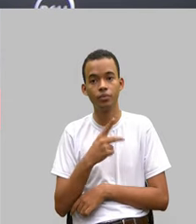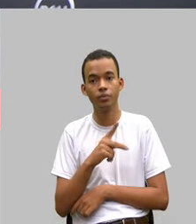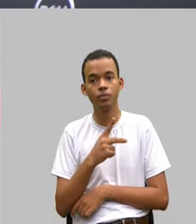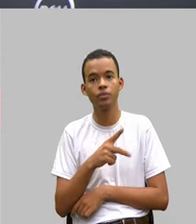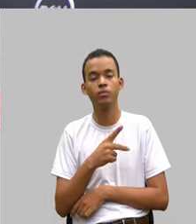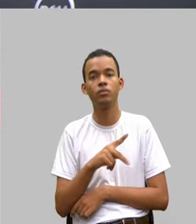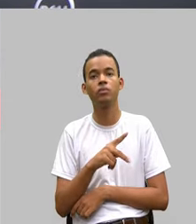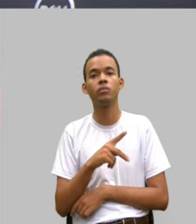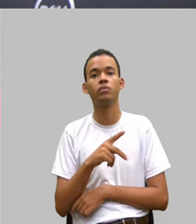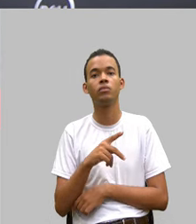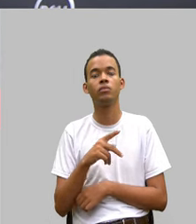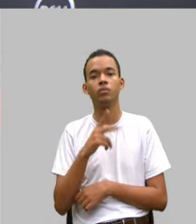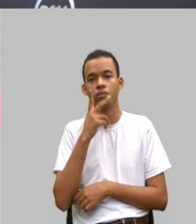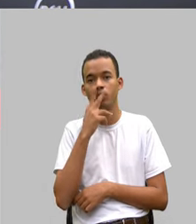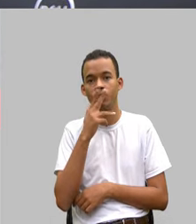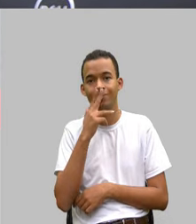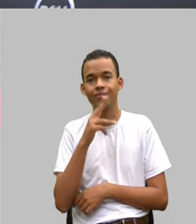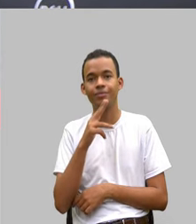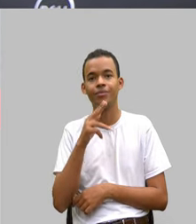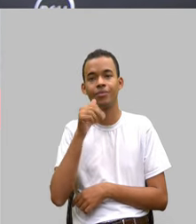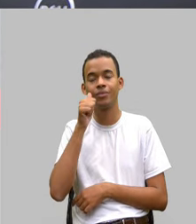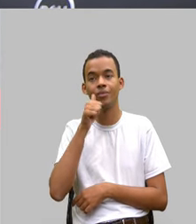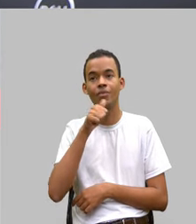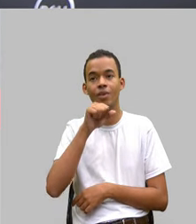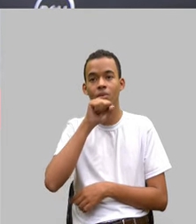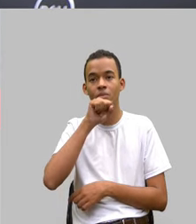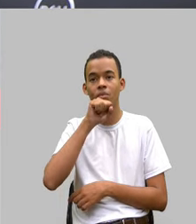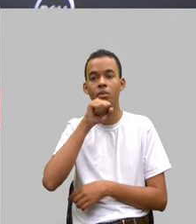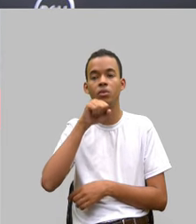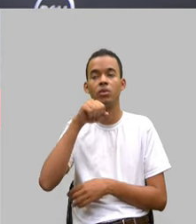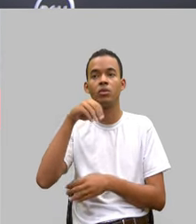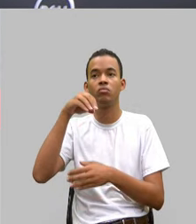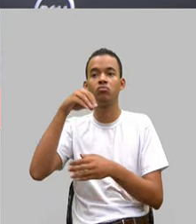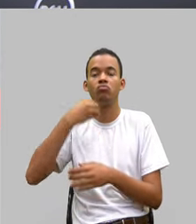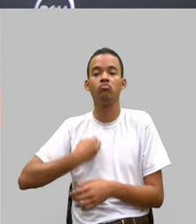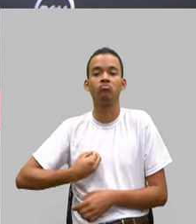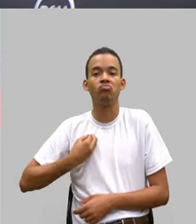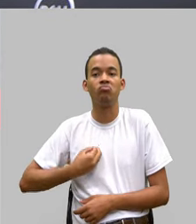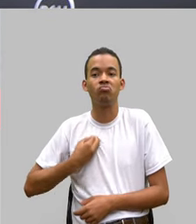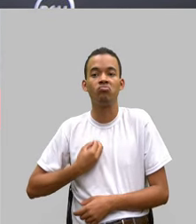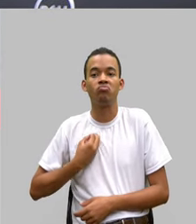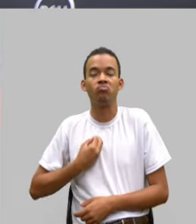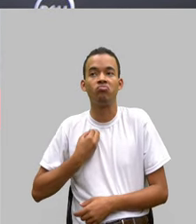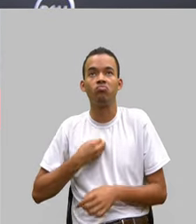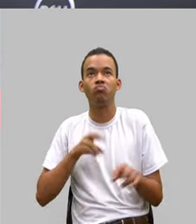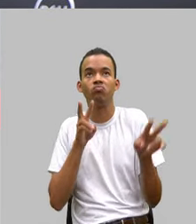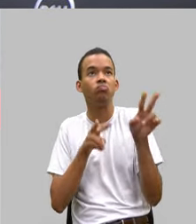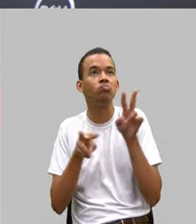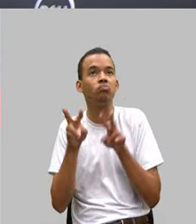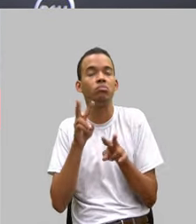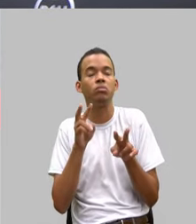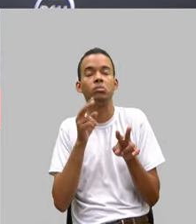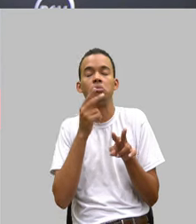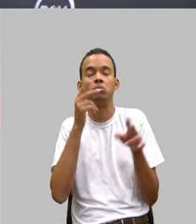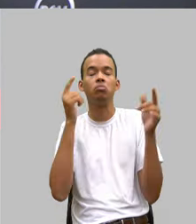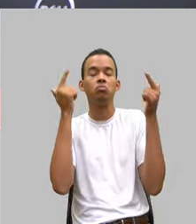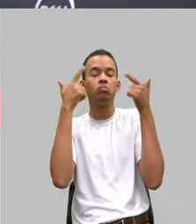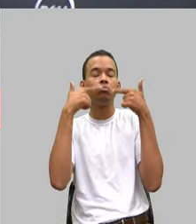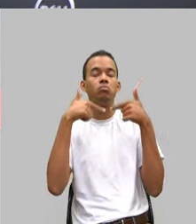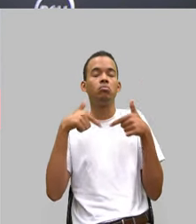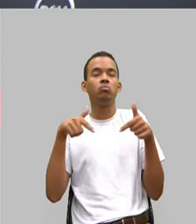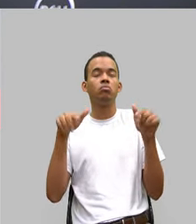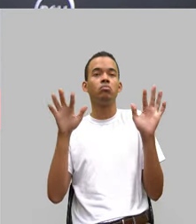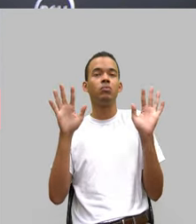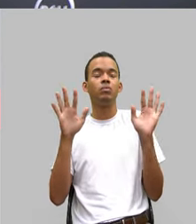eh que parecia que a mãe não estava ali não estava presente né então ela teve assim uma